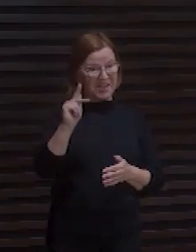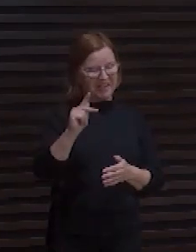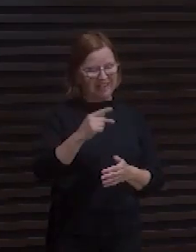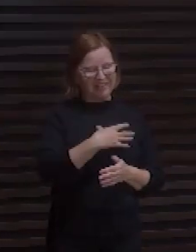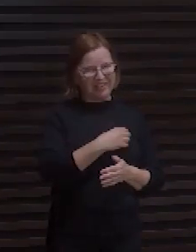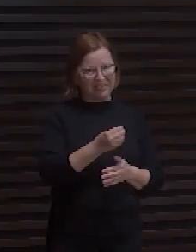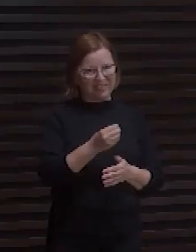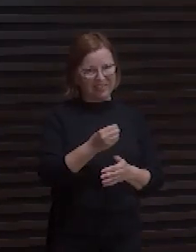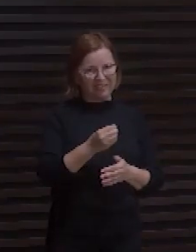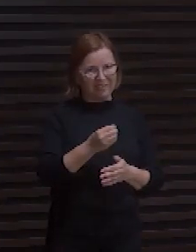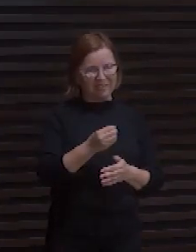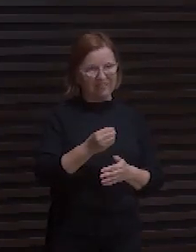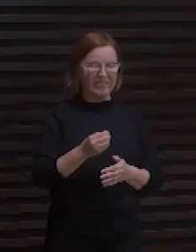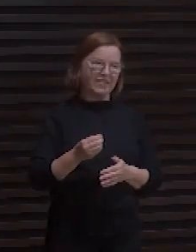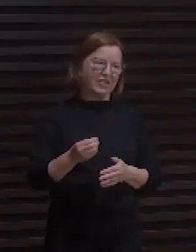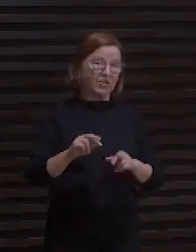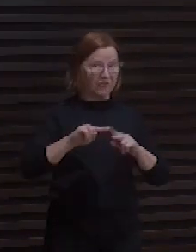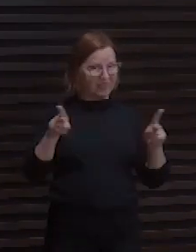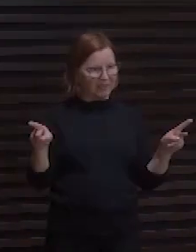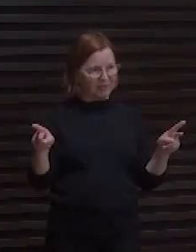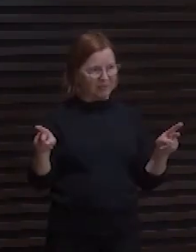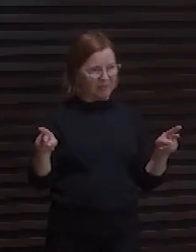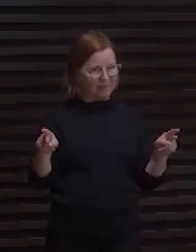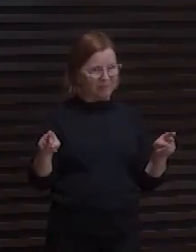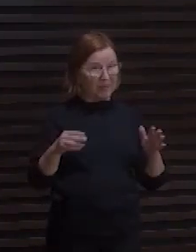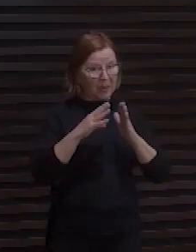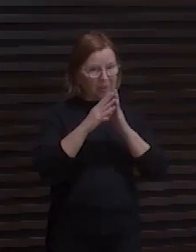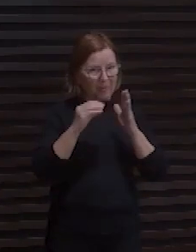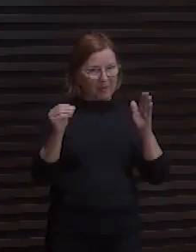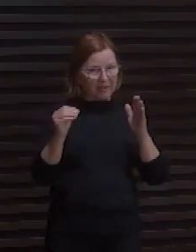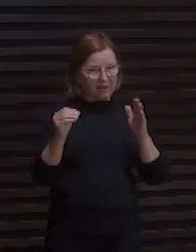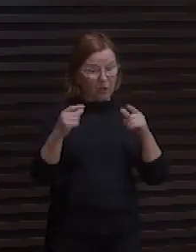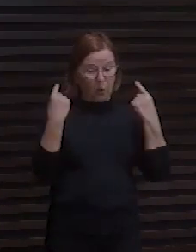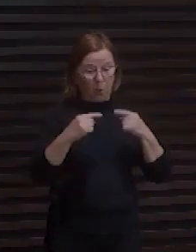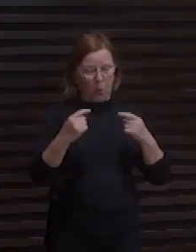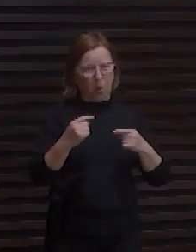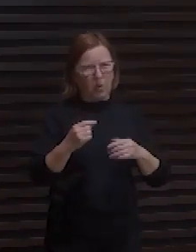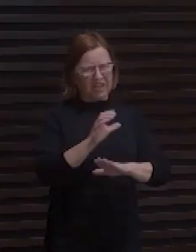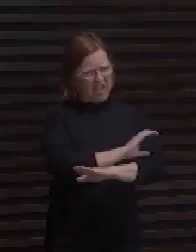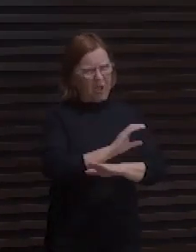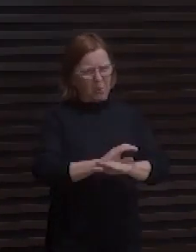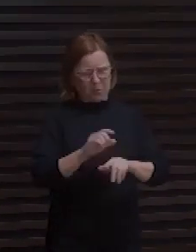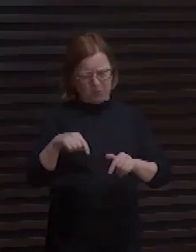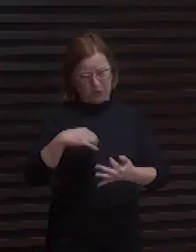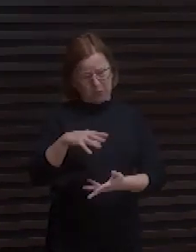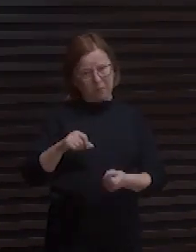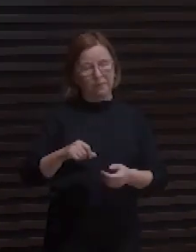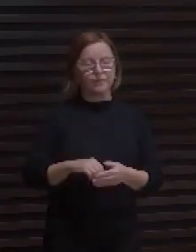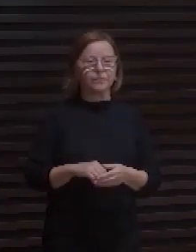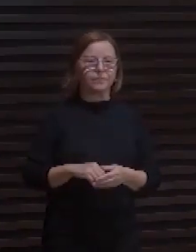um outro padrão. Ou seja, é um padrão contracultural, sendo aquele contido